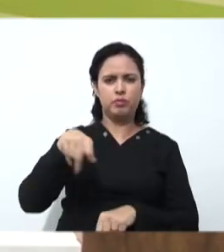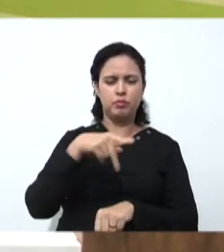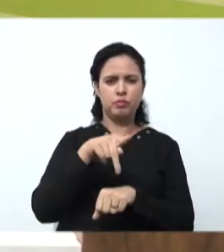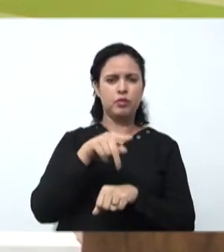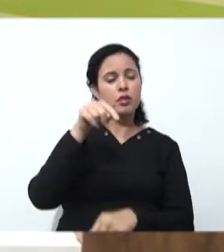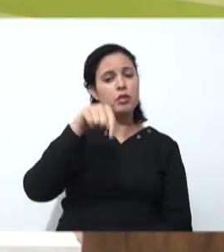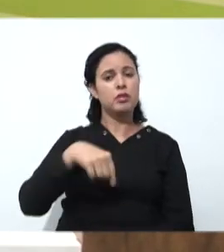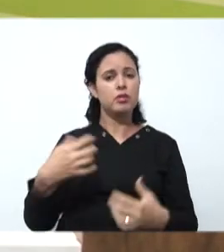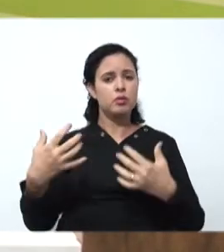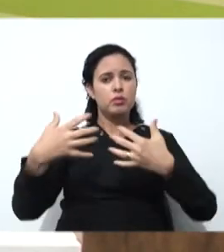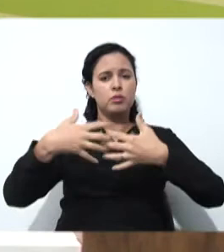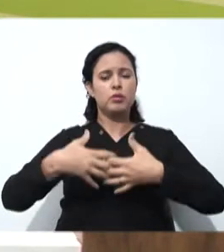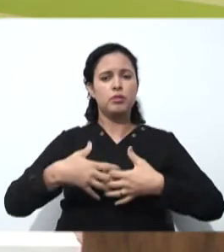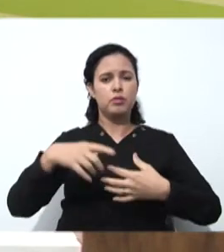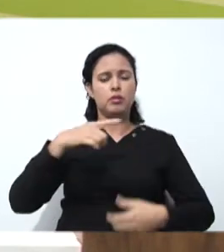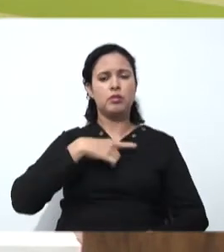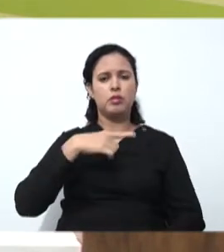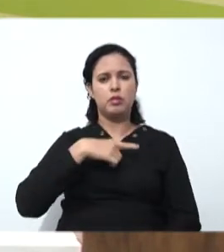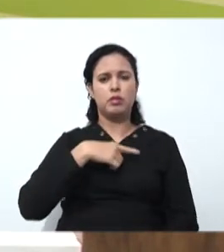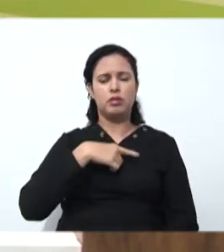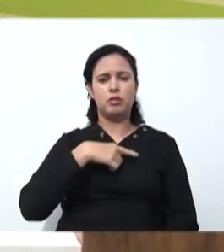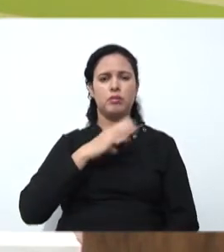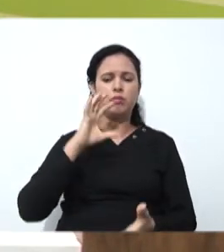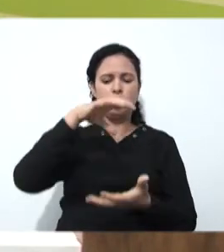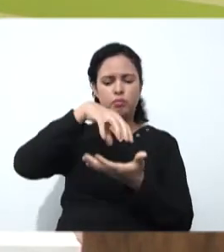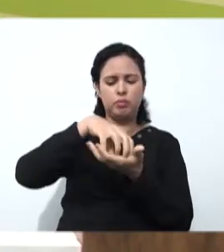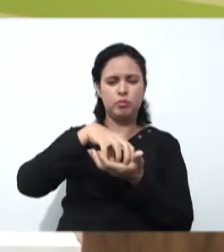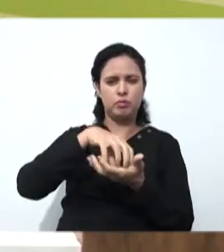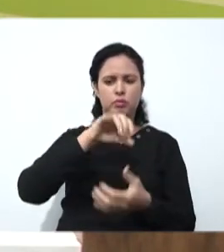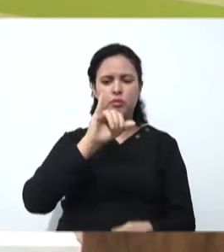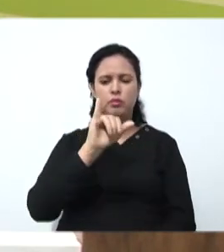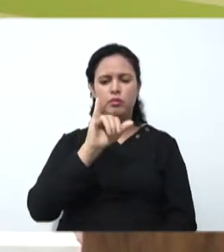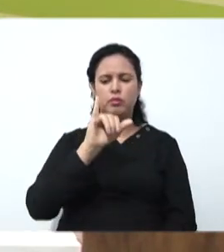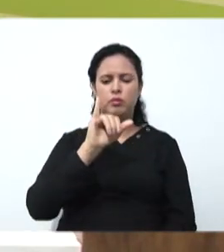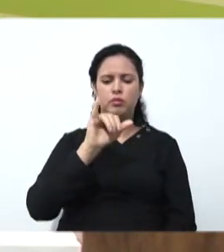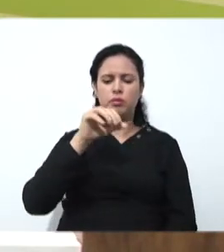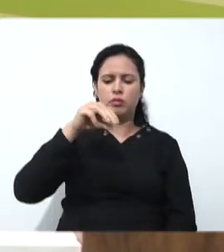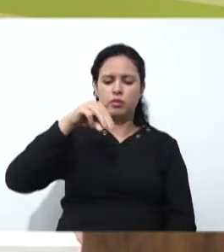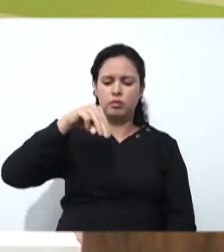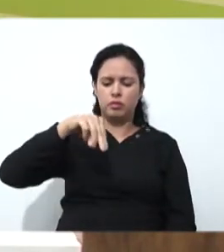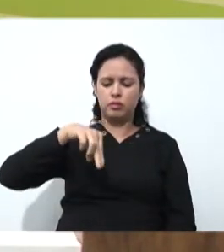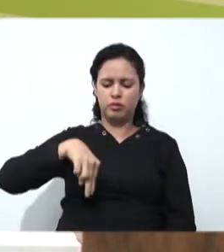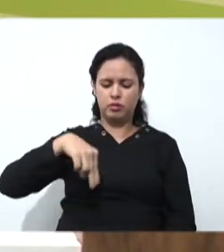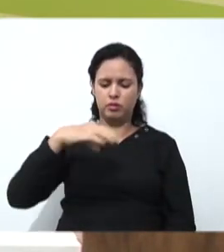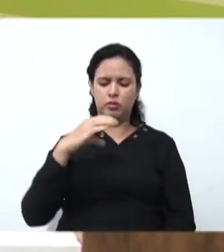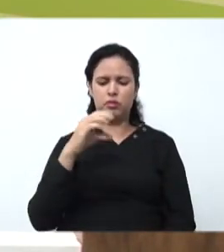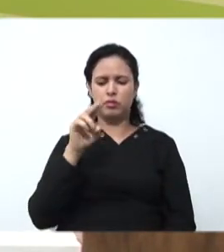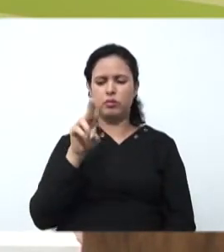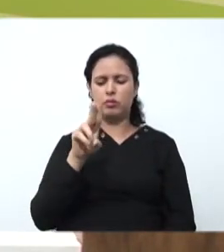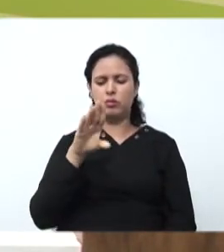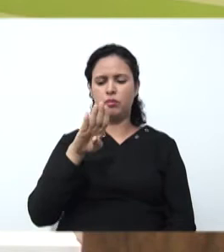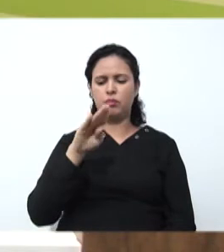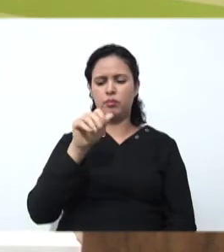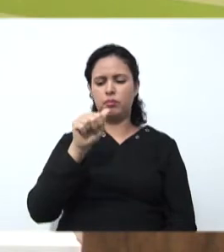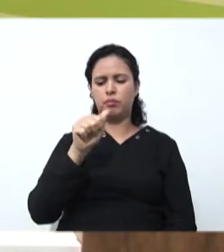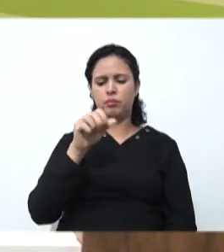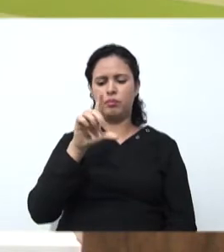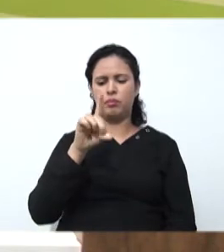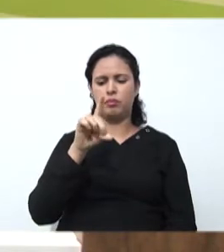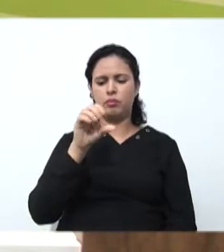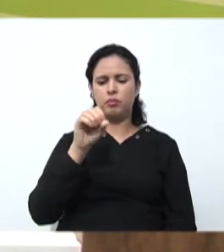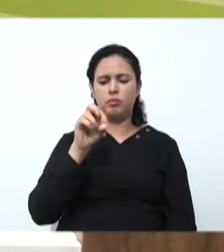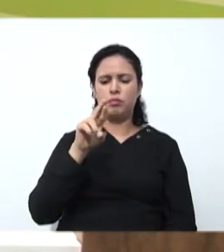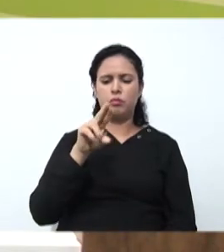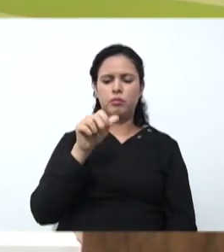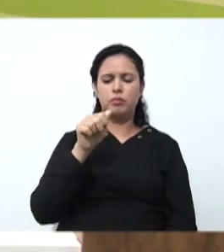gente entende já que as incubadoras de empresas, professora Leide, elas são um ambiente muito favorável para o desenvolvimento